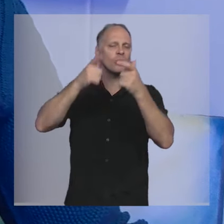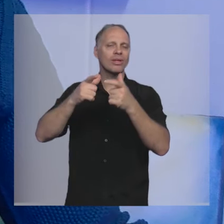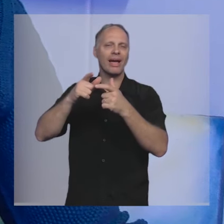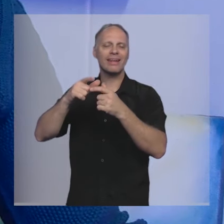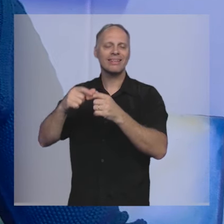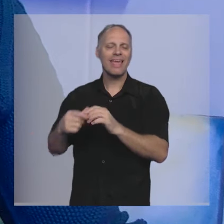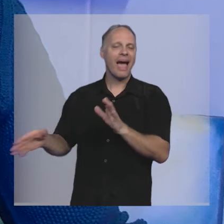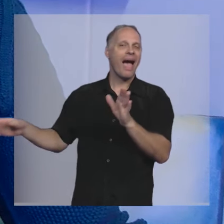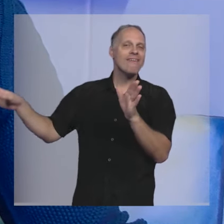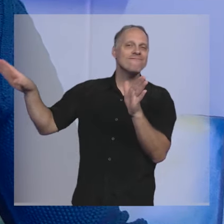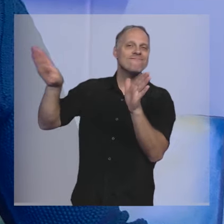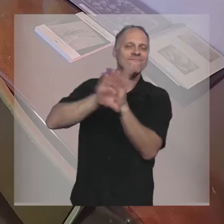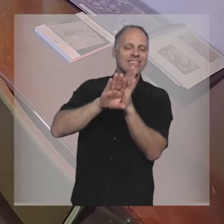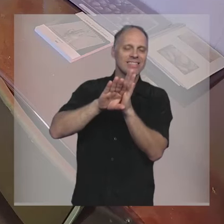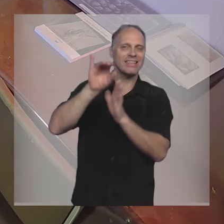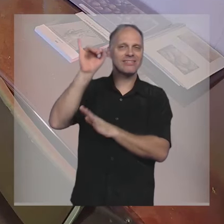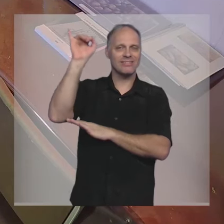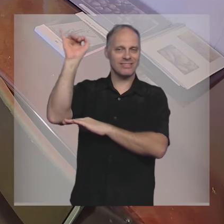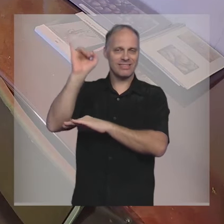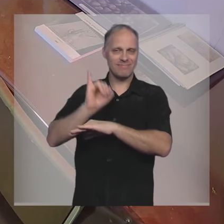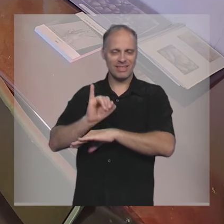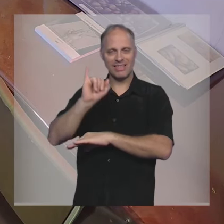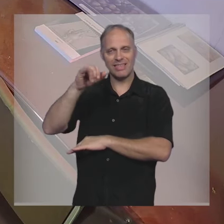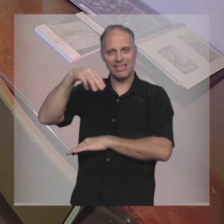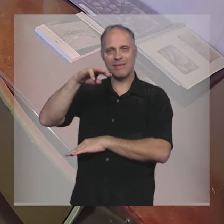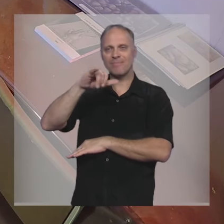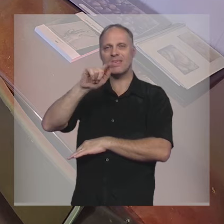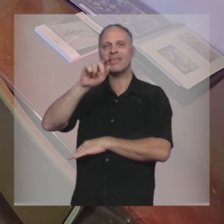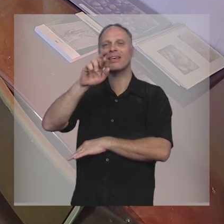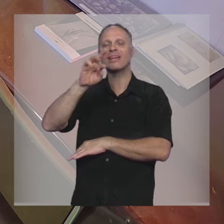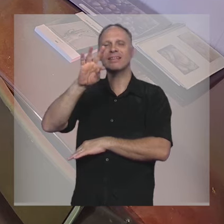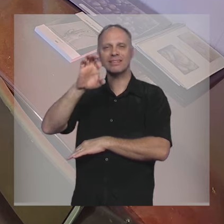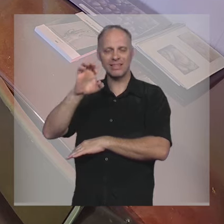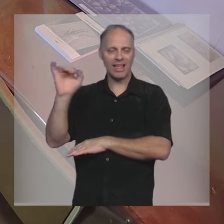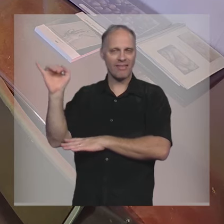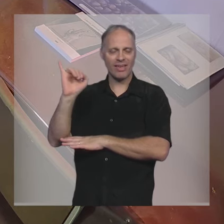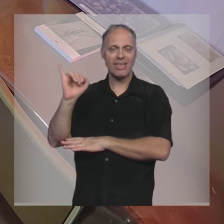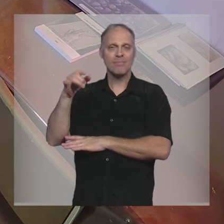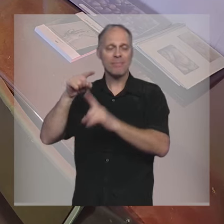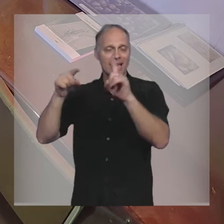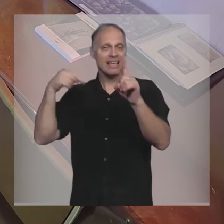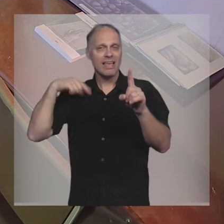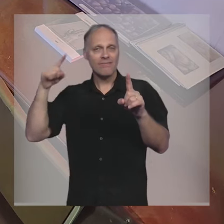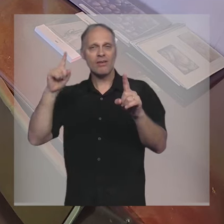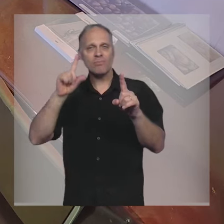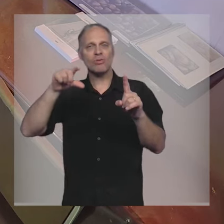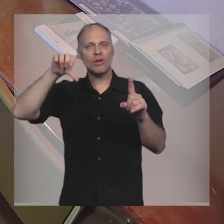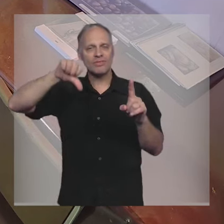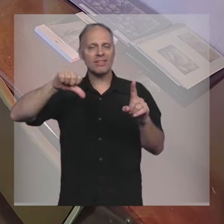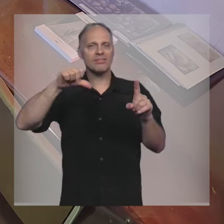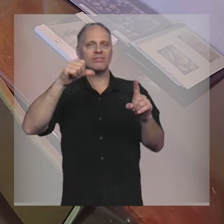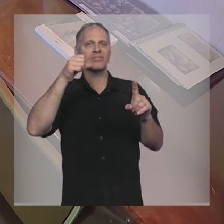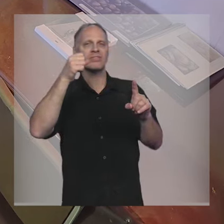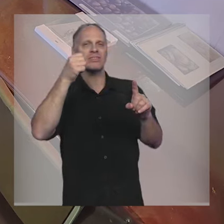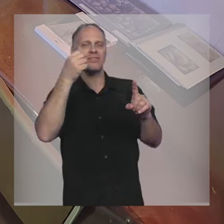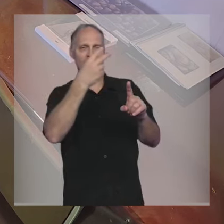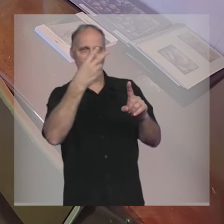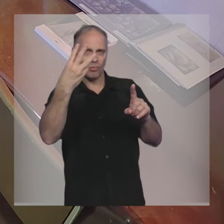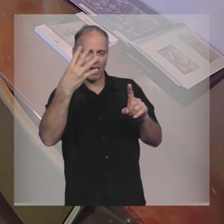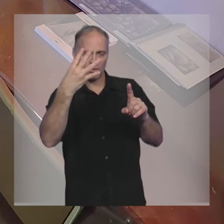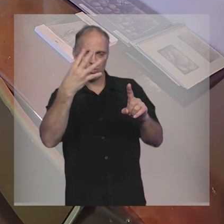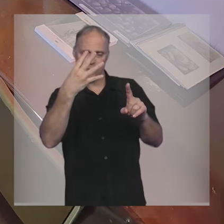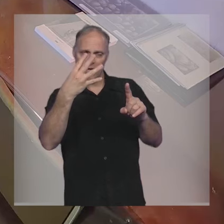chegada dos imigrantes. Só que ele veio em 1922, ele pegou o centenário, em 1924,